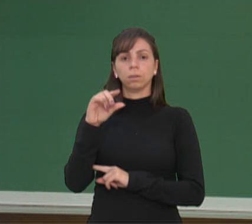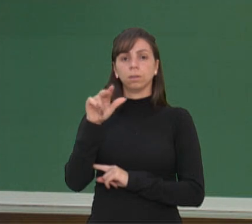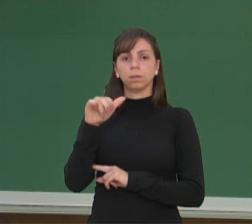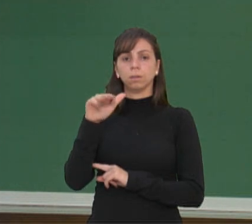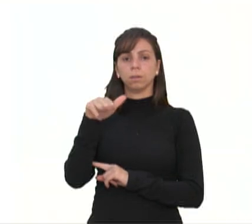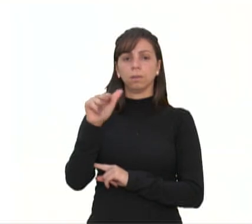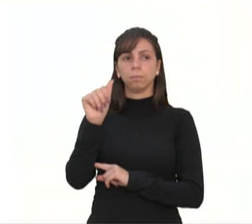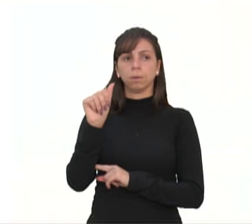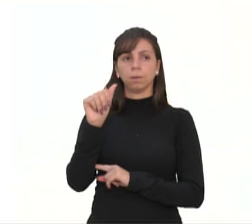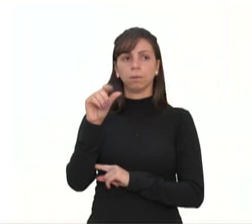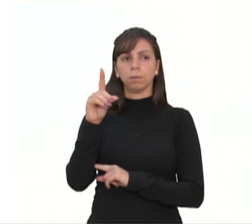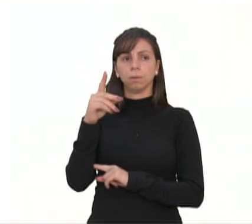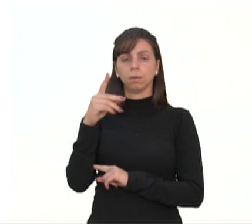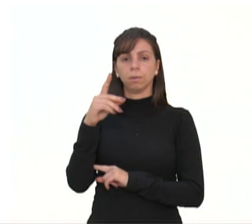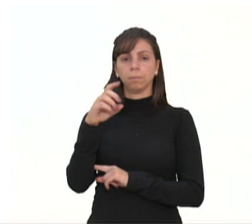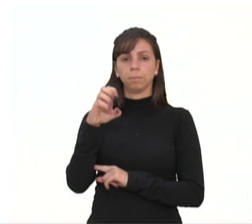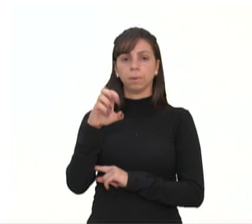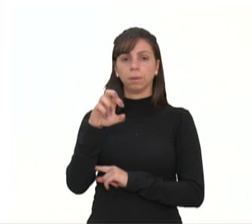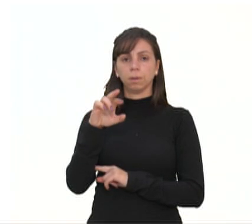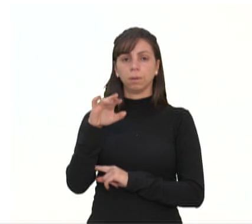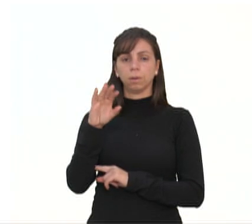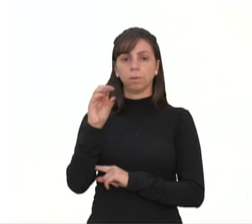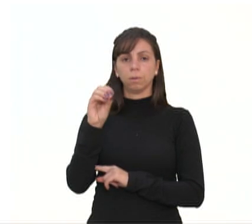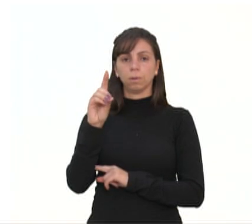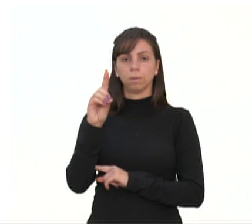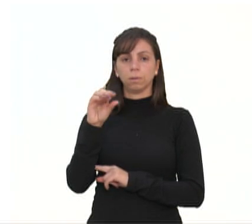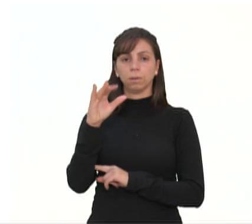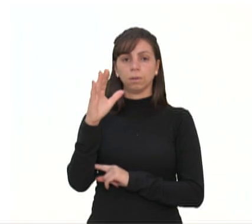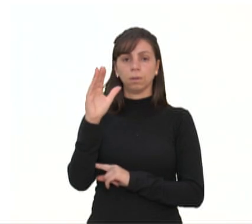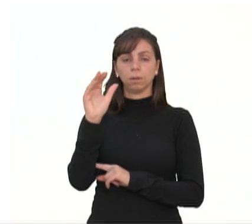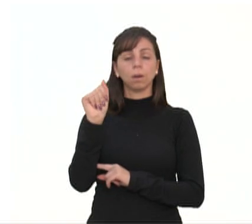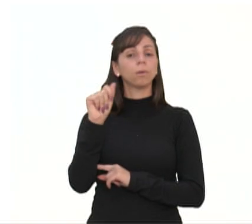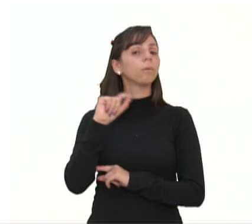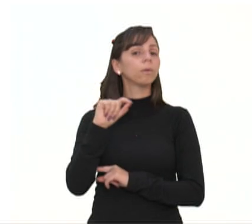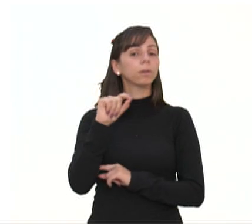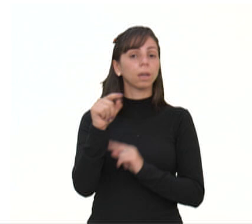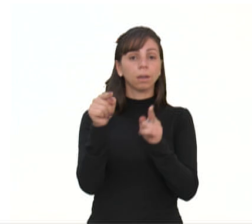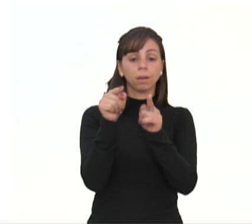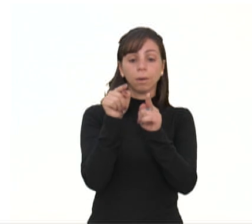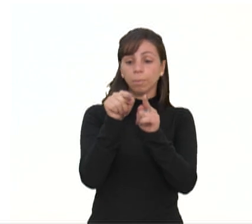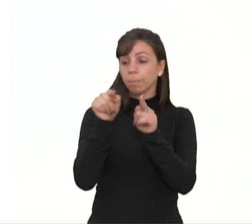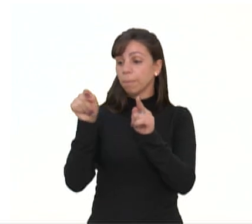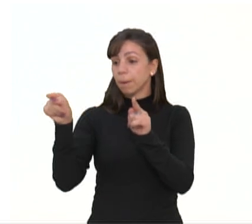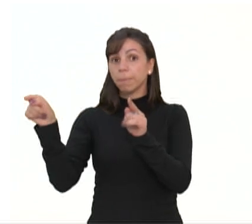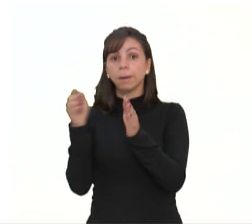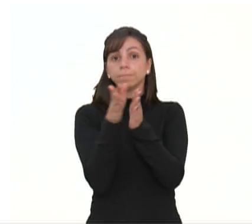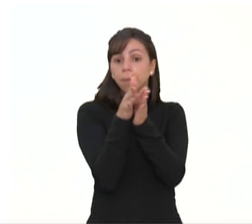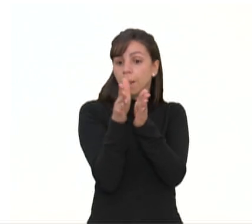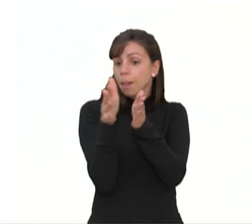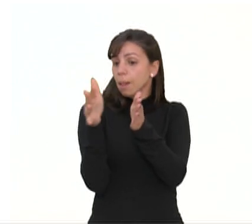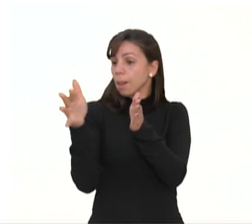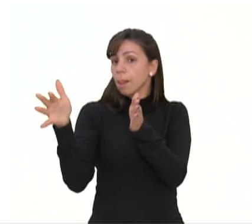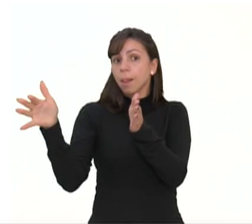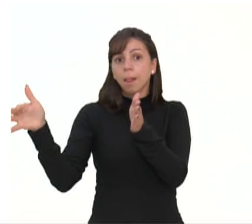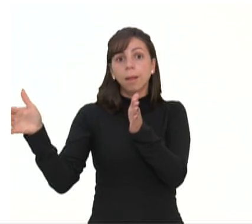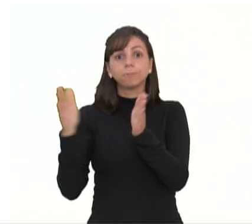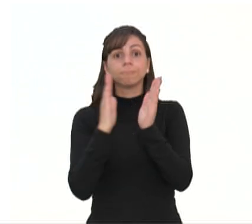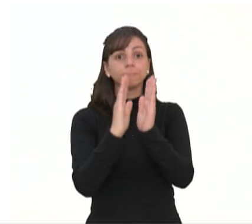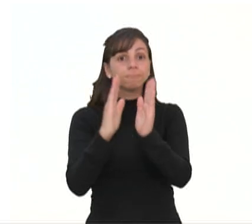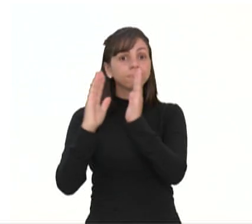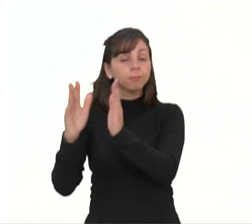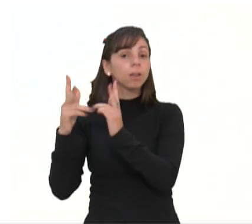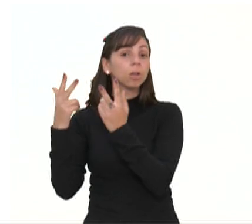ele é um decimal infinito, ou seja, ele tem infinitas casas depois da vírgula. Além disso, essas casas se repetem de maneira